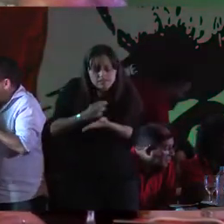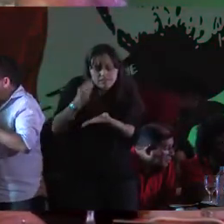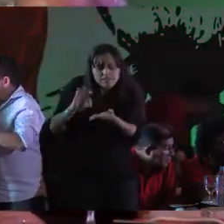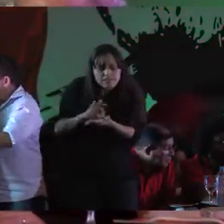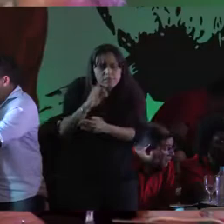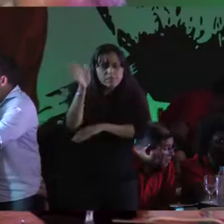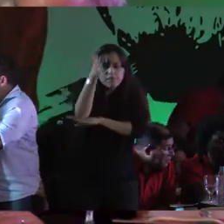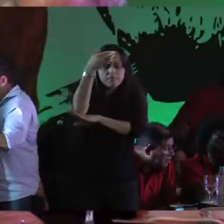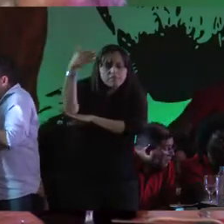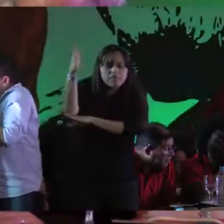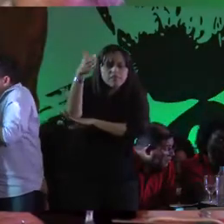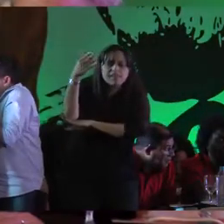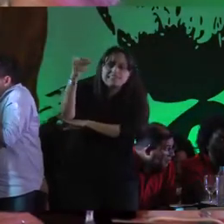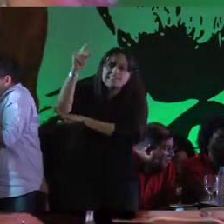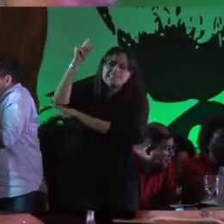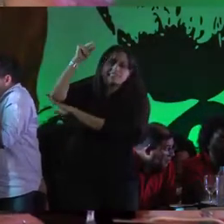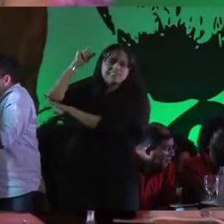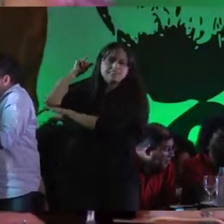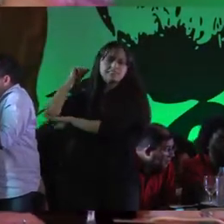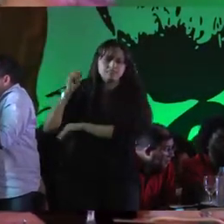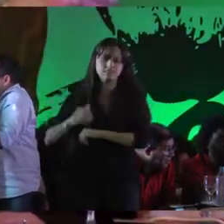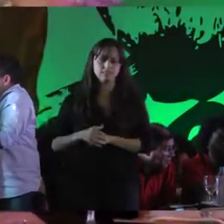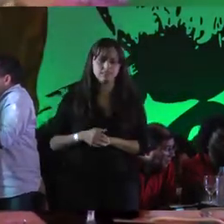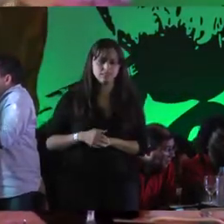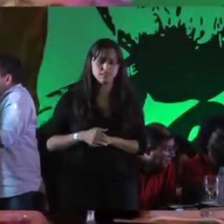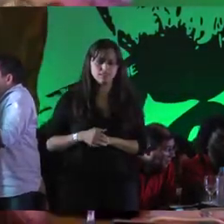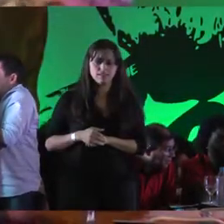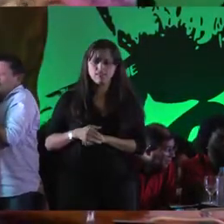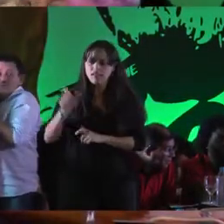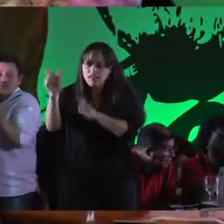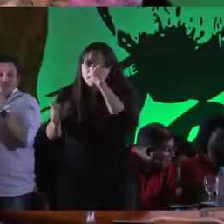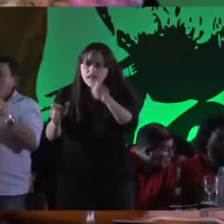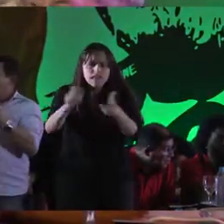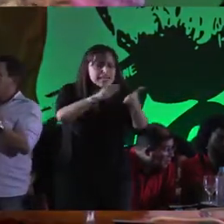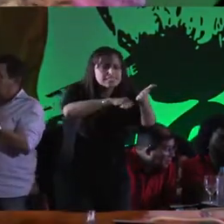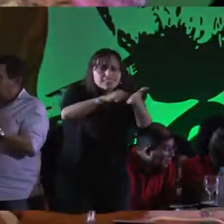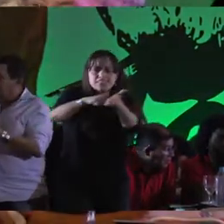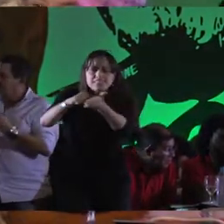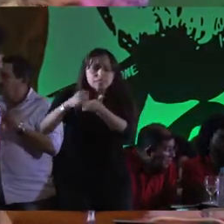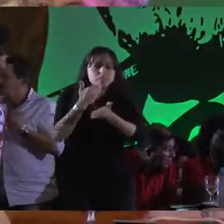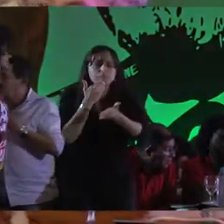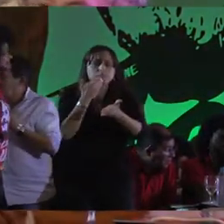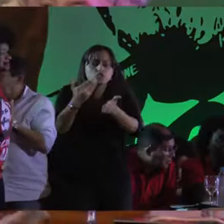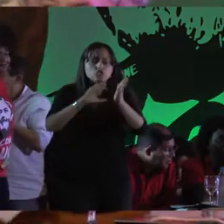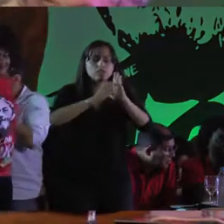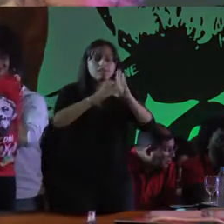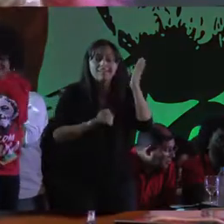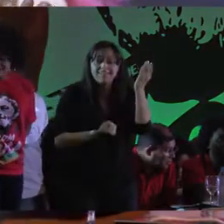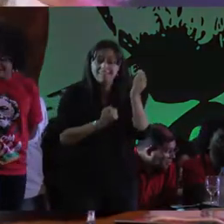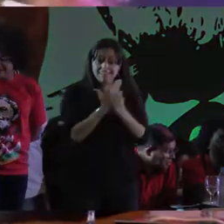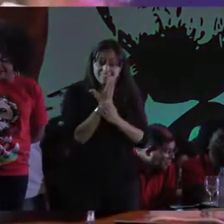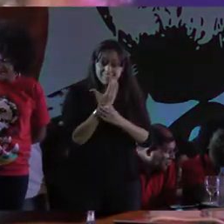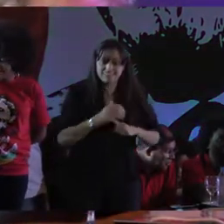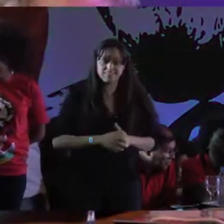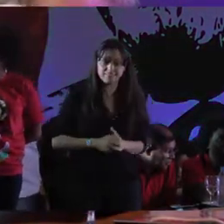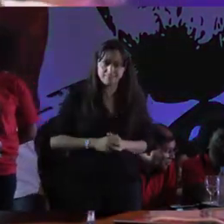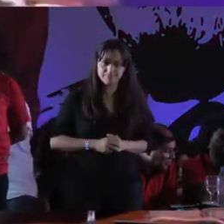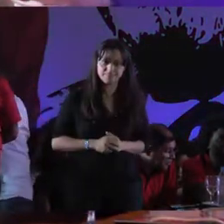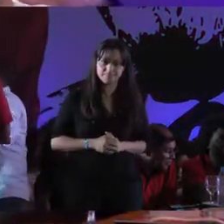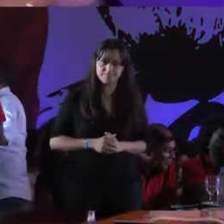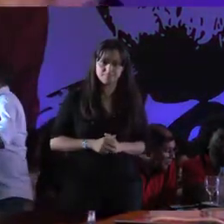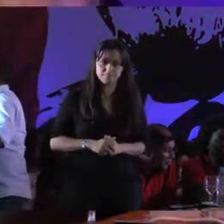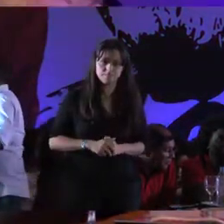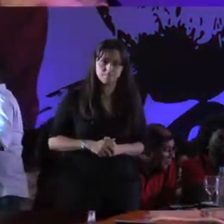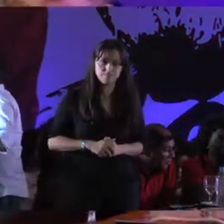e companheiras buscando as assinaturas para poder buscar a legalização do nosso partido.